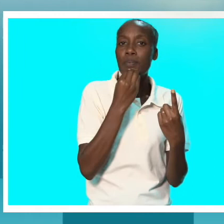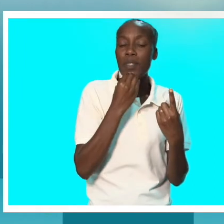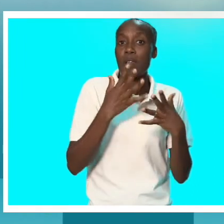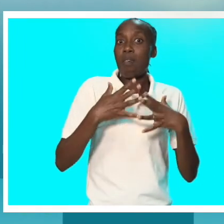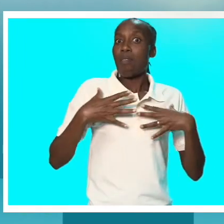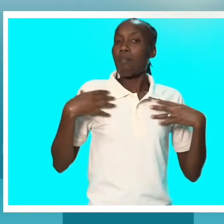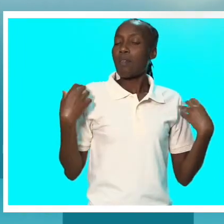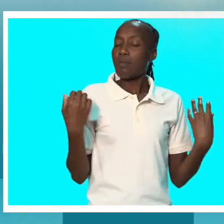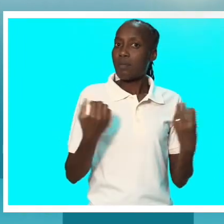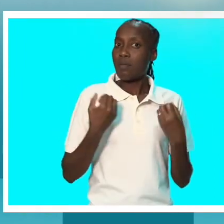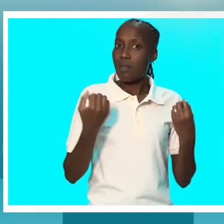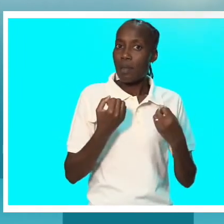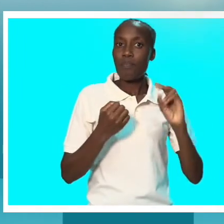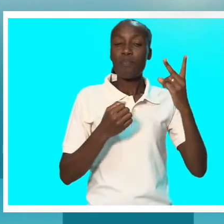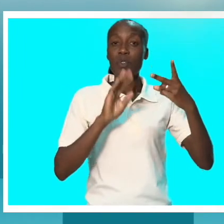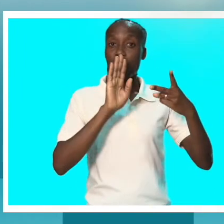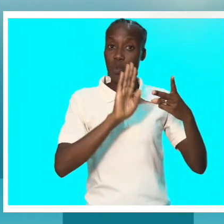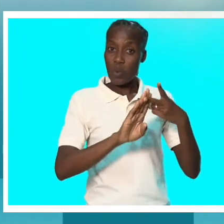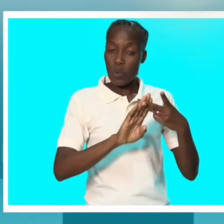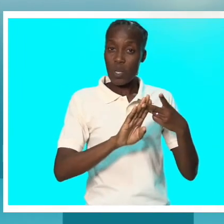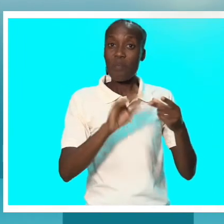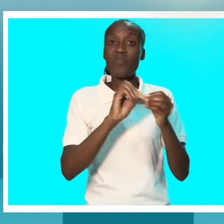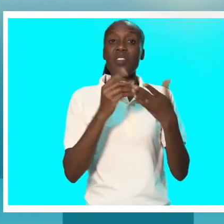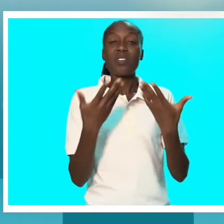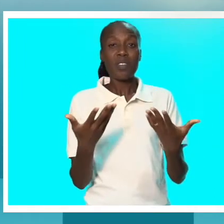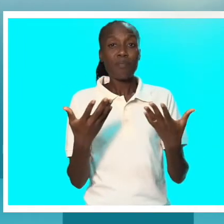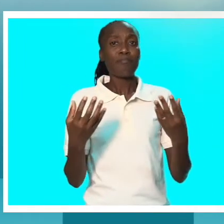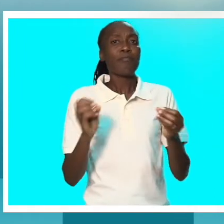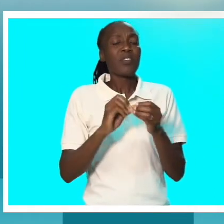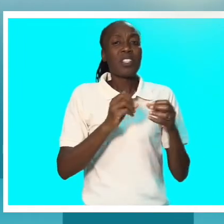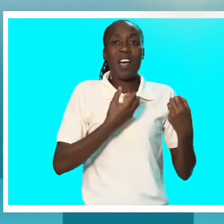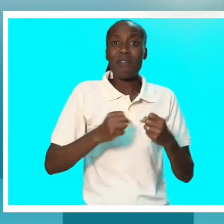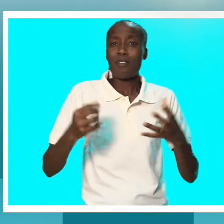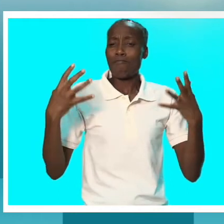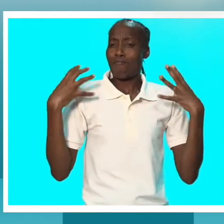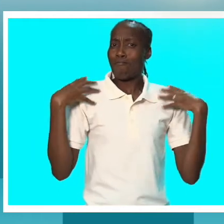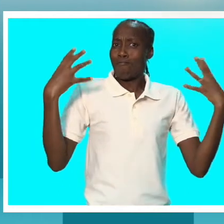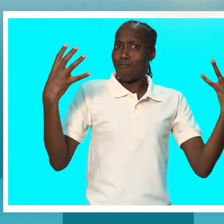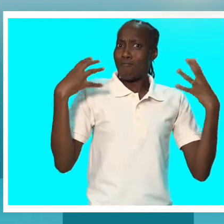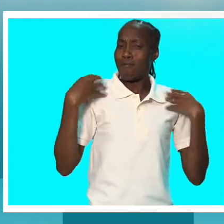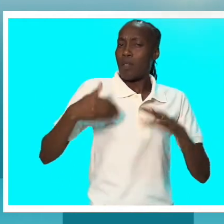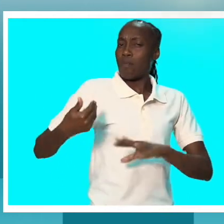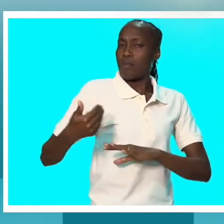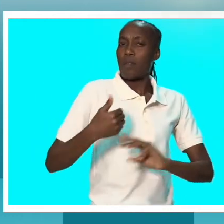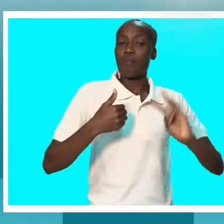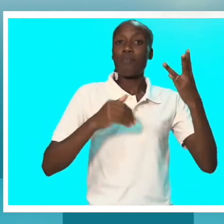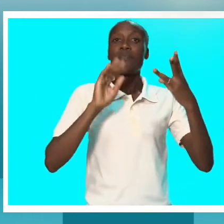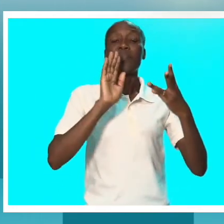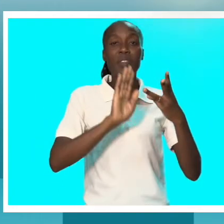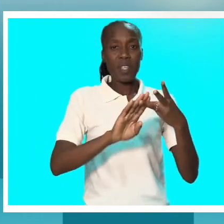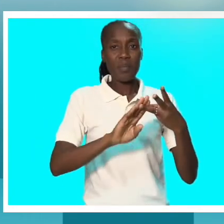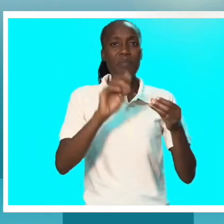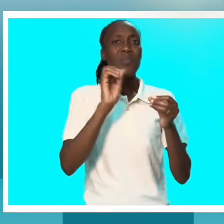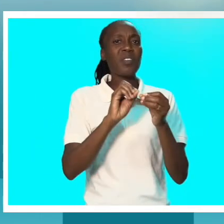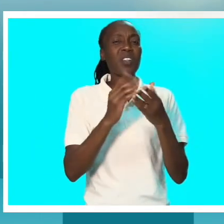alimentação saudável. O segundo pilar é a prática da atividade física regular. E o